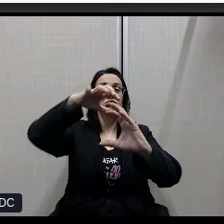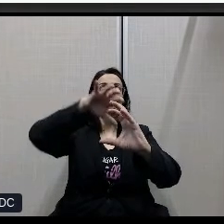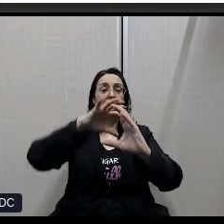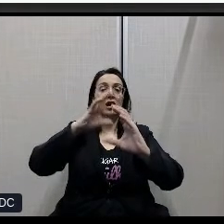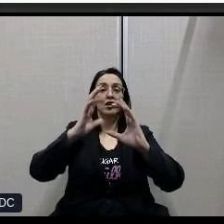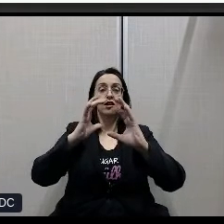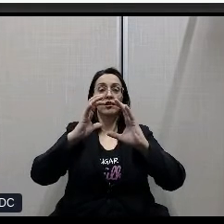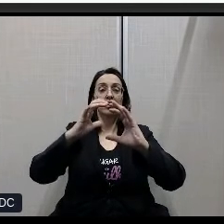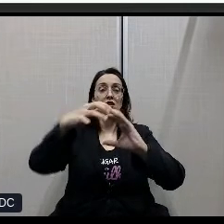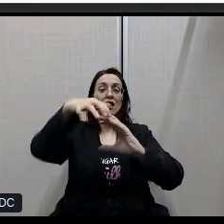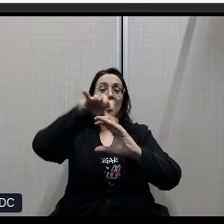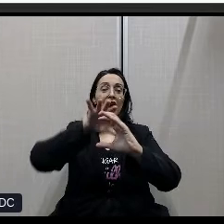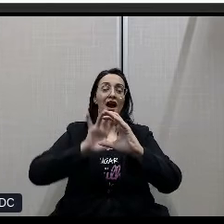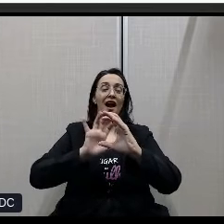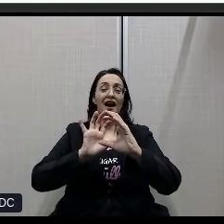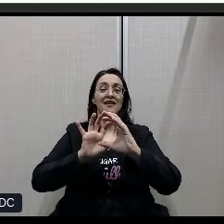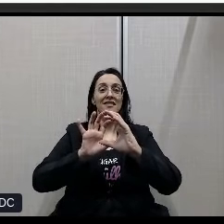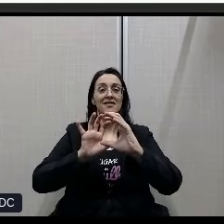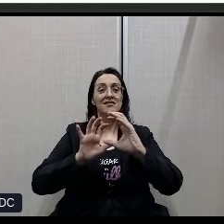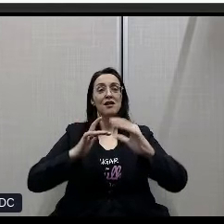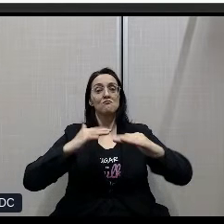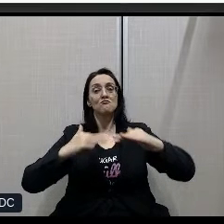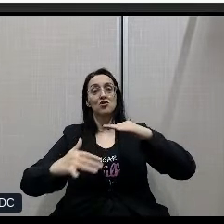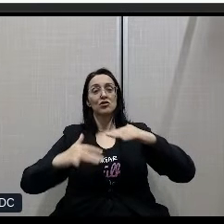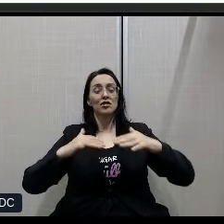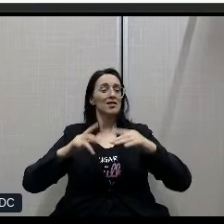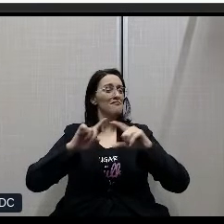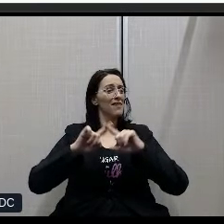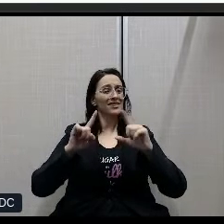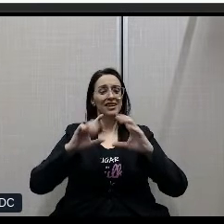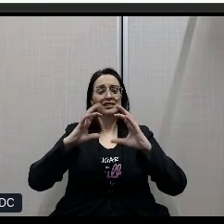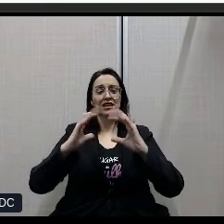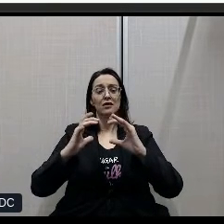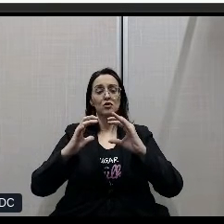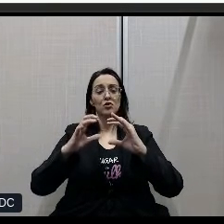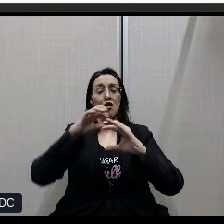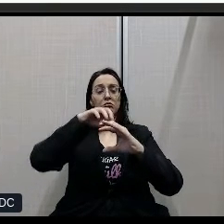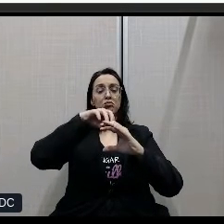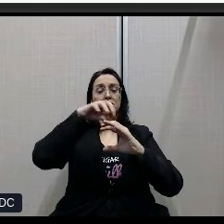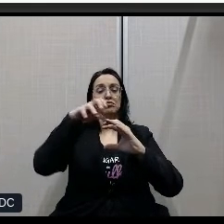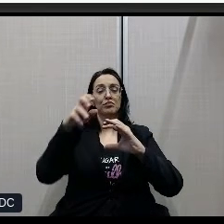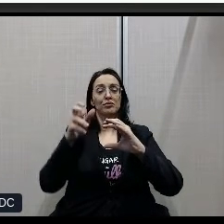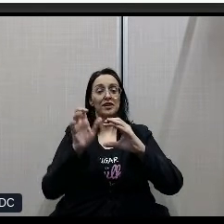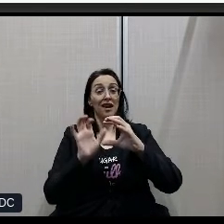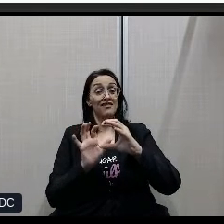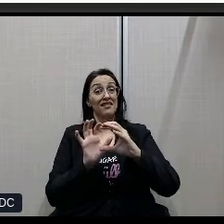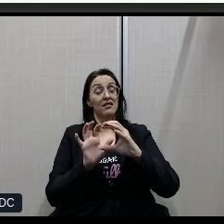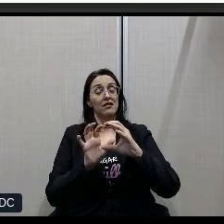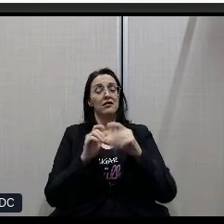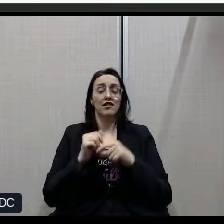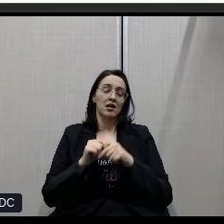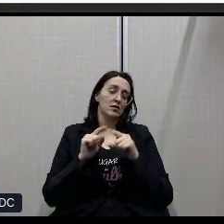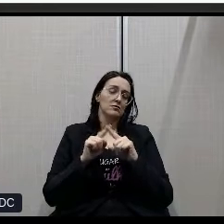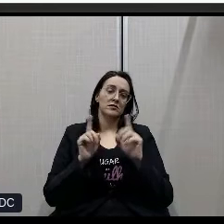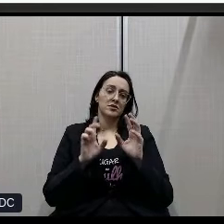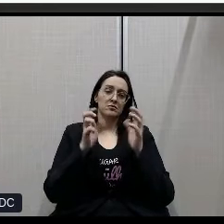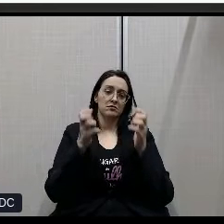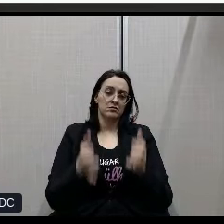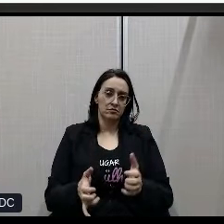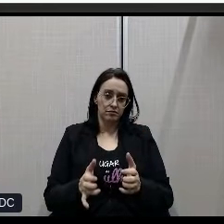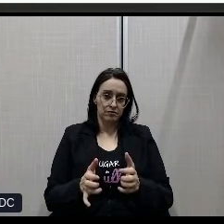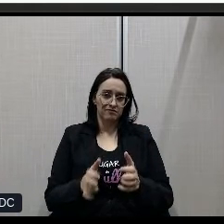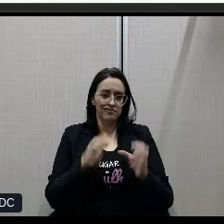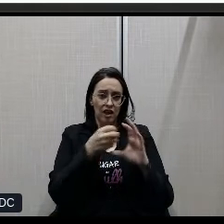na área motora mesmo, tá? Mas é tudo no cérebro e é isso que importa. Mas, novamente, reforço, encare